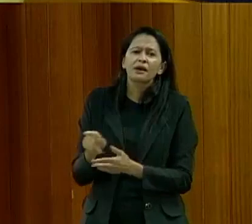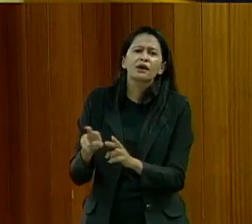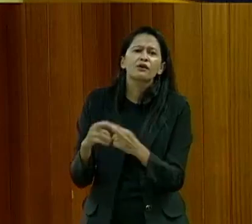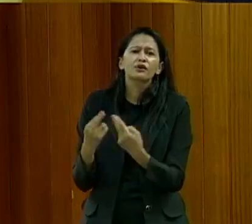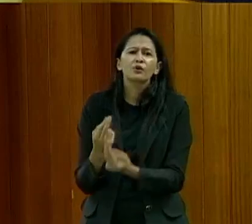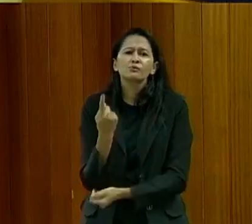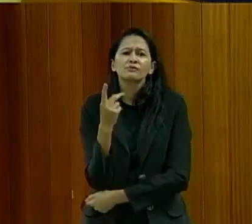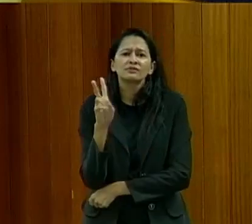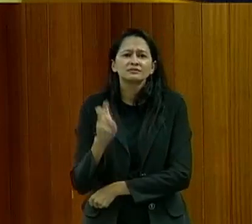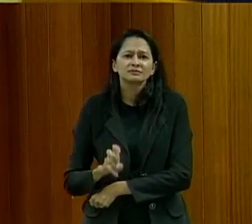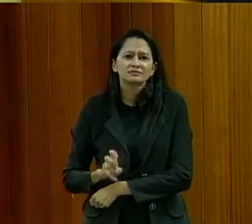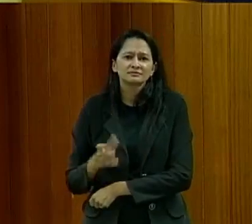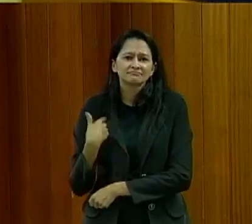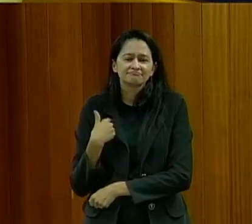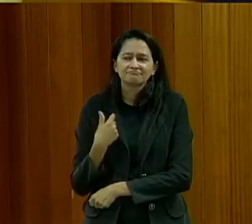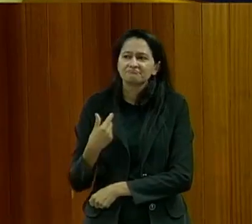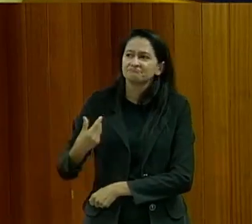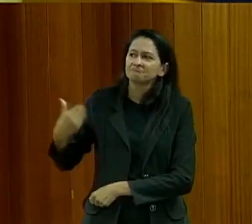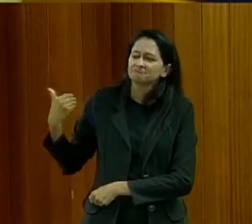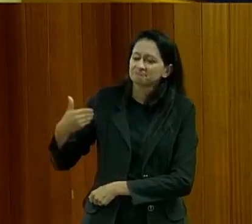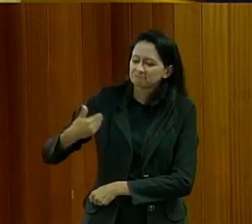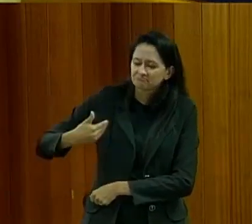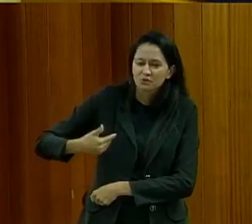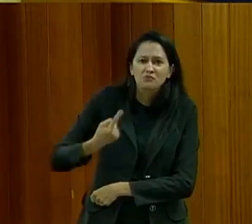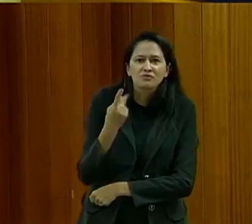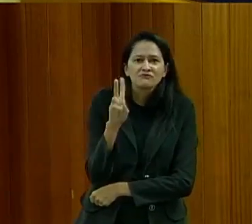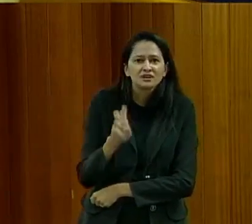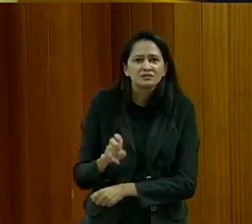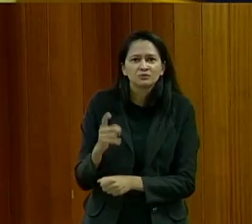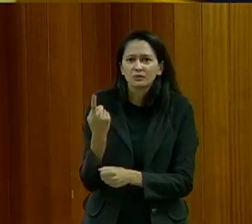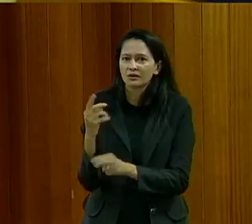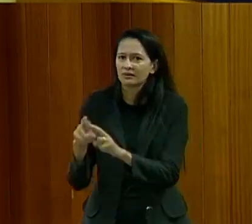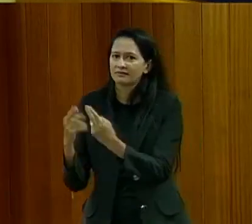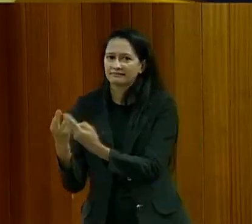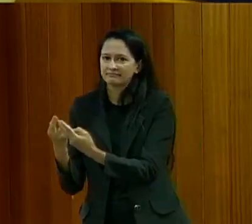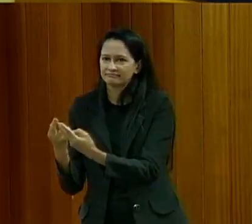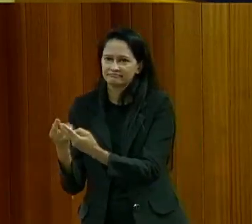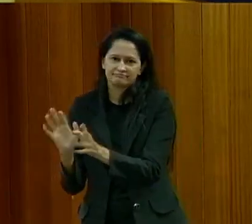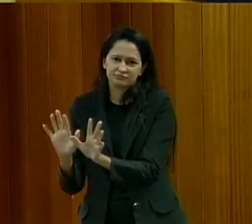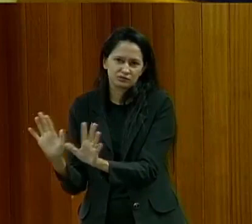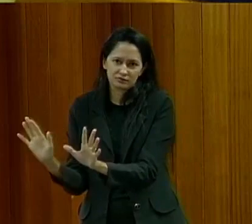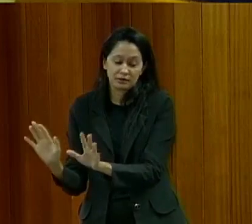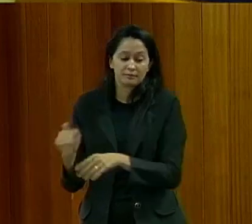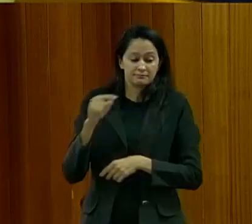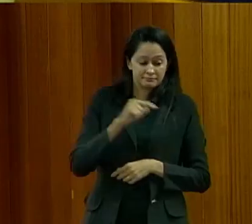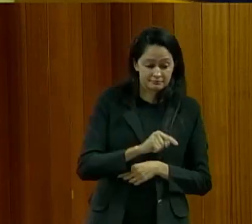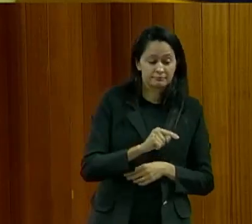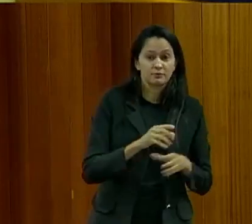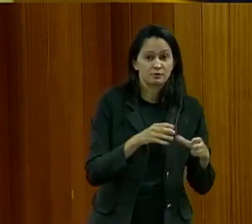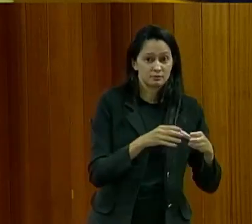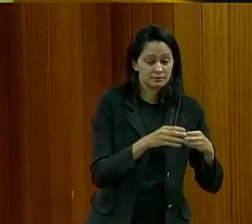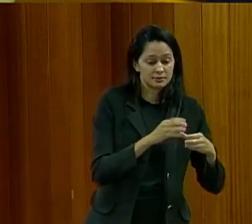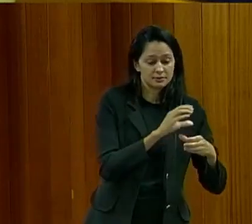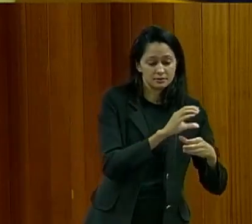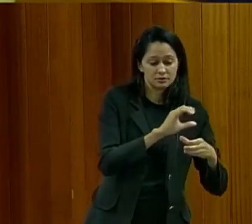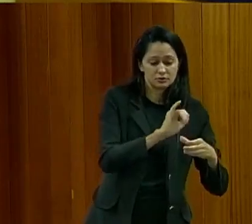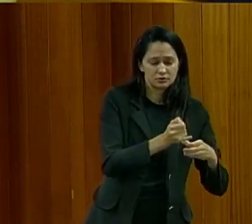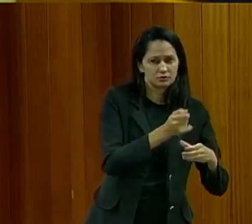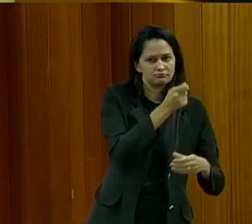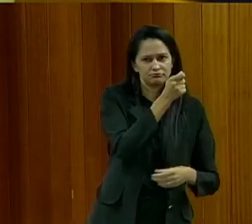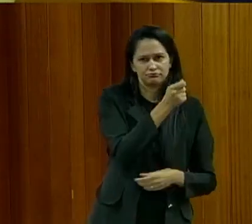de uma reunião. A CCJ não, ela reúne pontualmente toda quarta-feira, a partir das 8 da